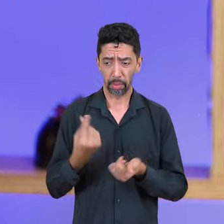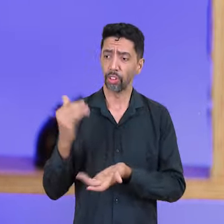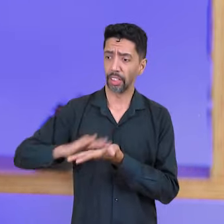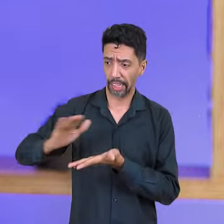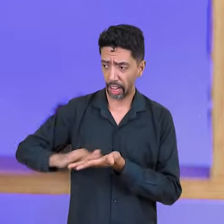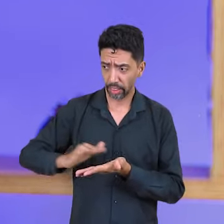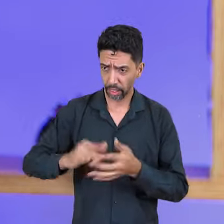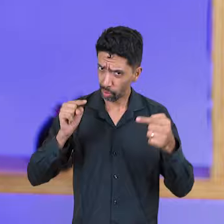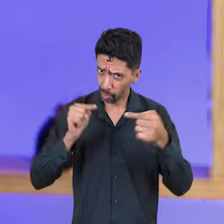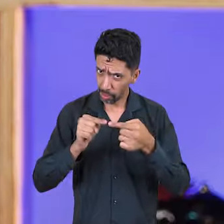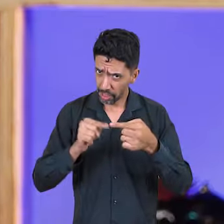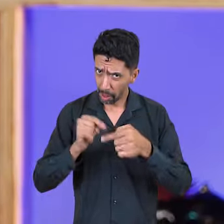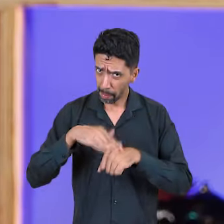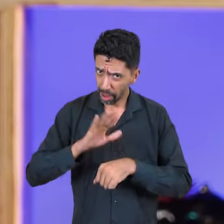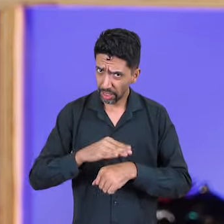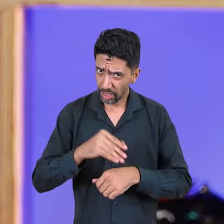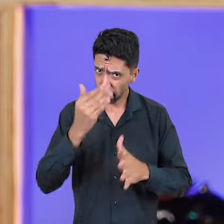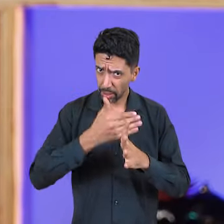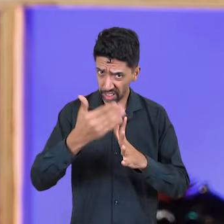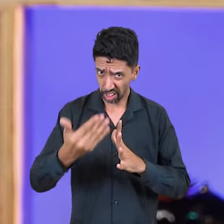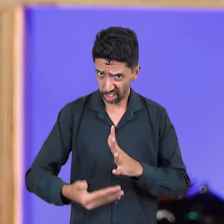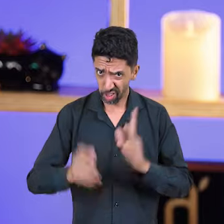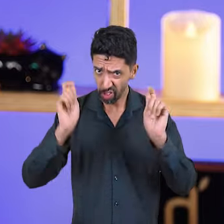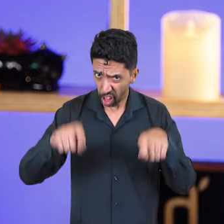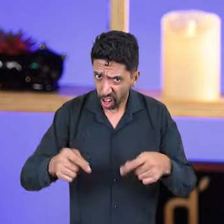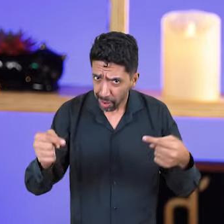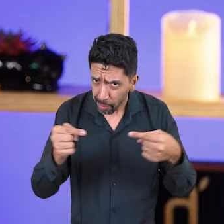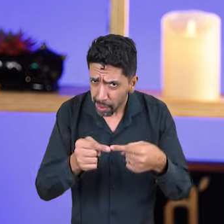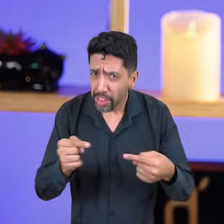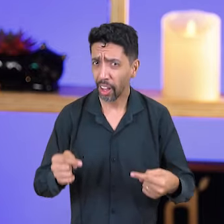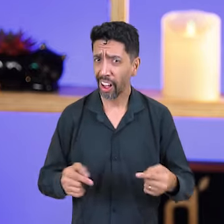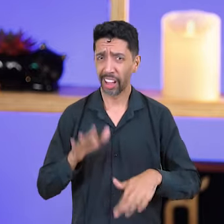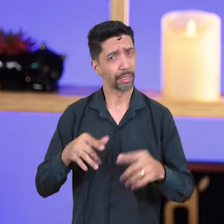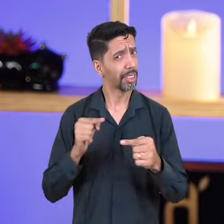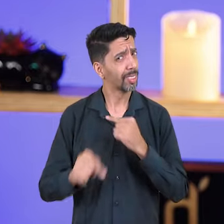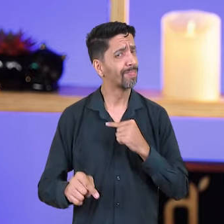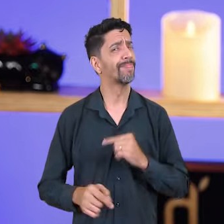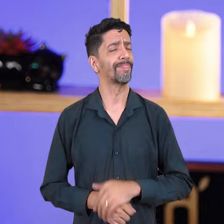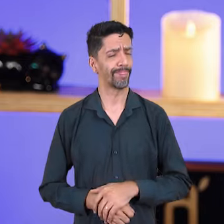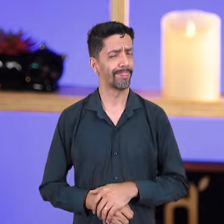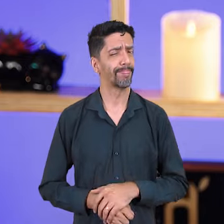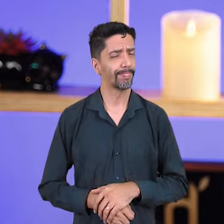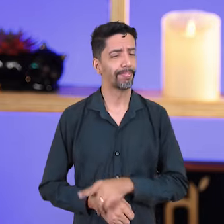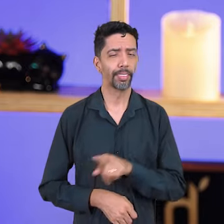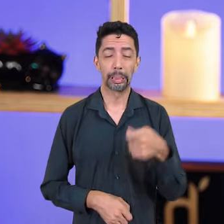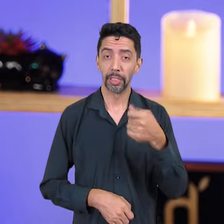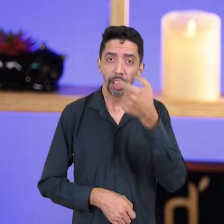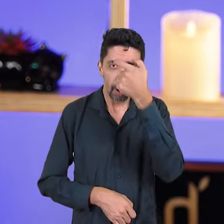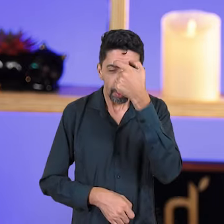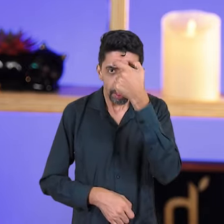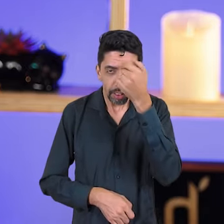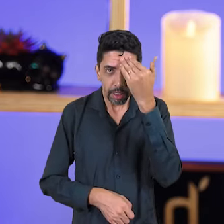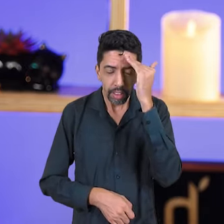cabe prestação ou cabem prestações, que talvez não caibam nenhuma dessas prestações. Nós